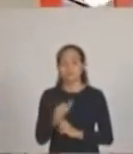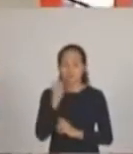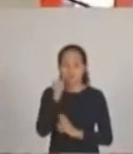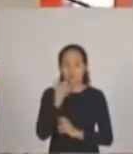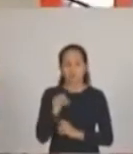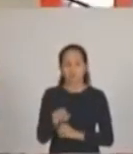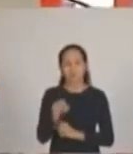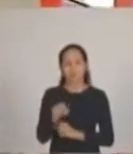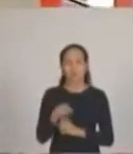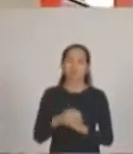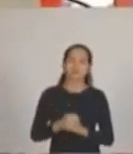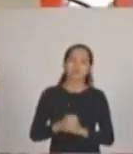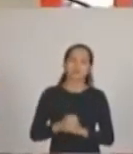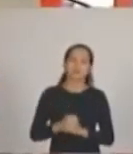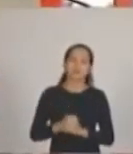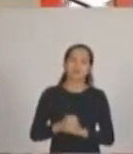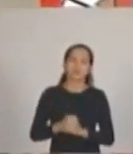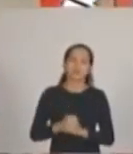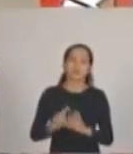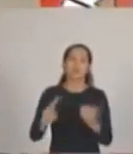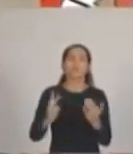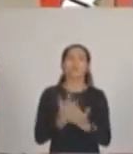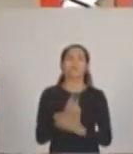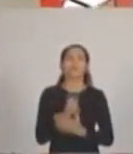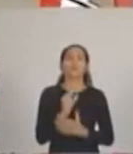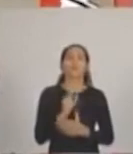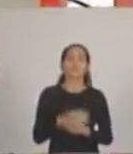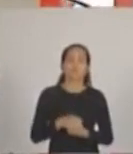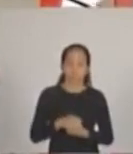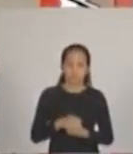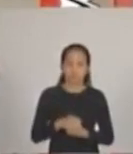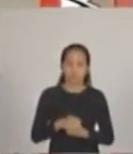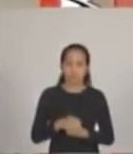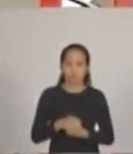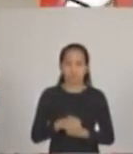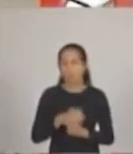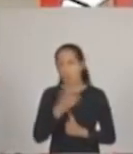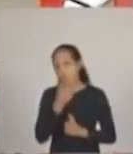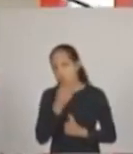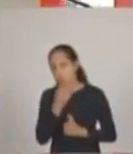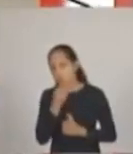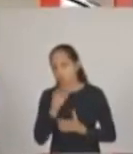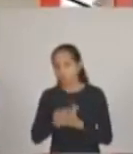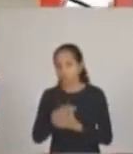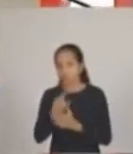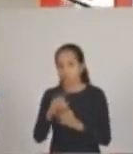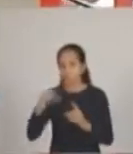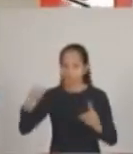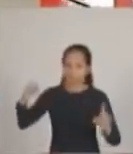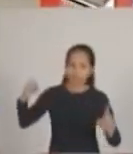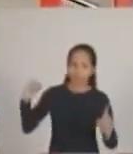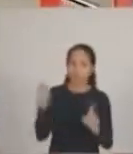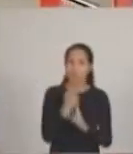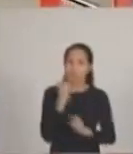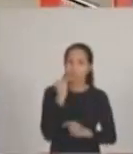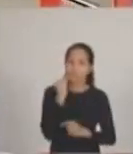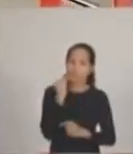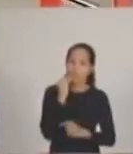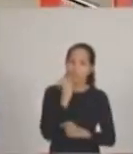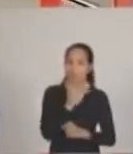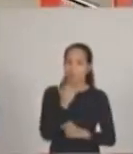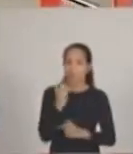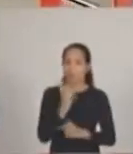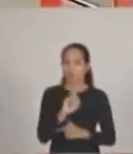Fernandes, ela foi vítima de uma tentativa de homicídio em 1983 pelo